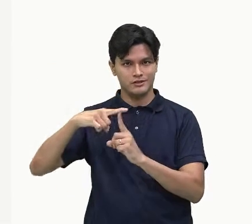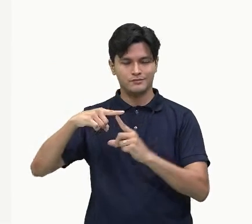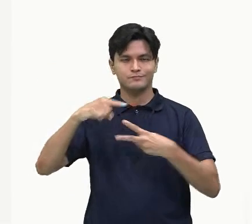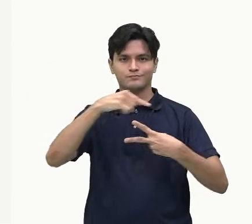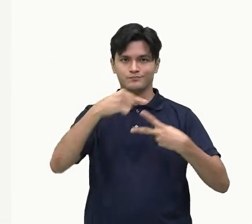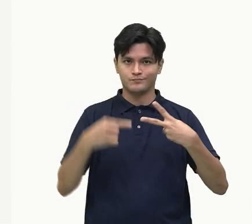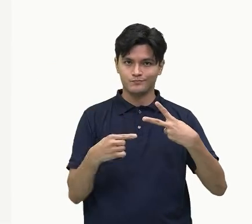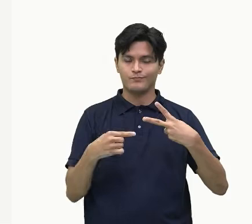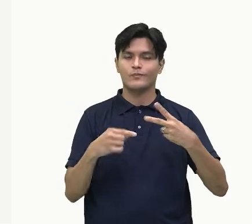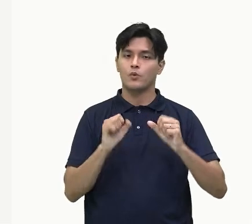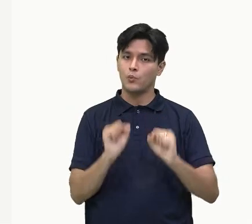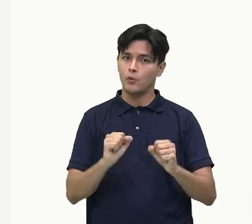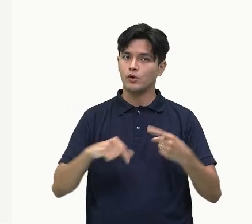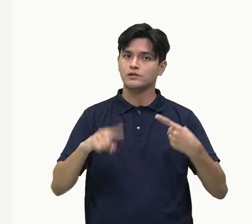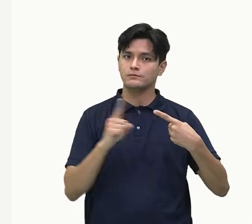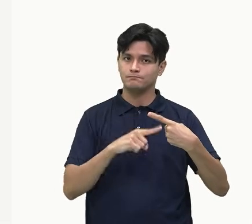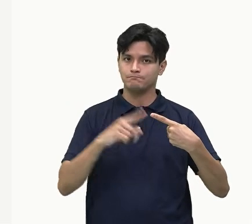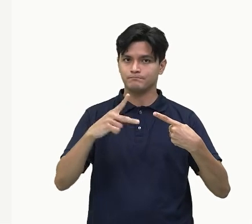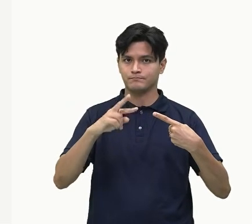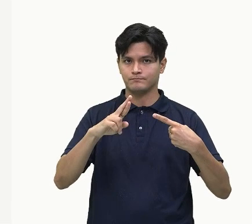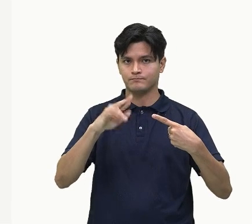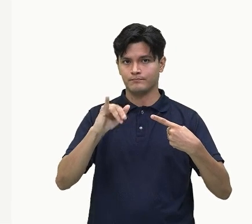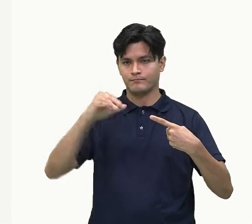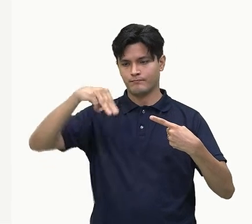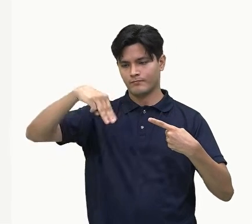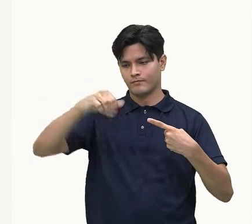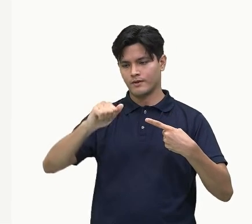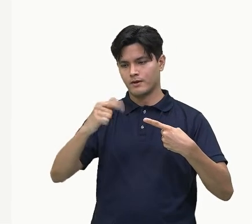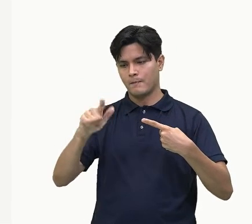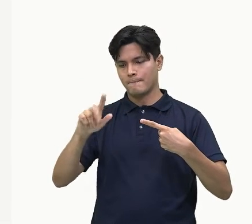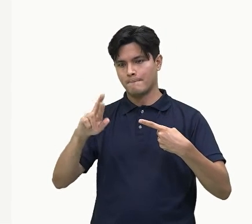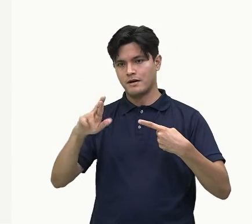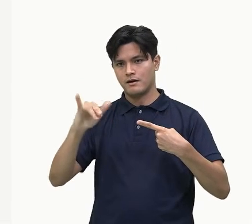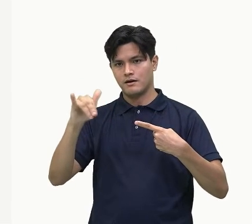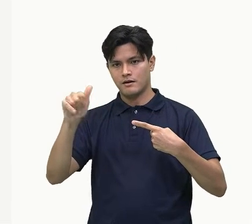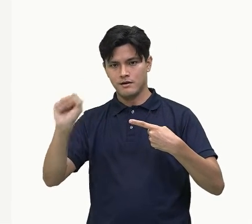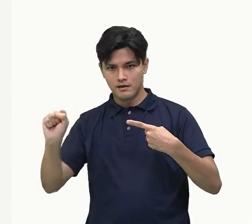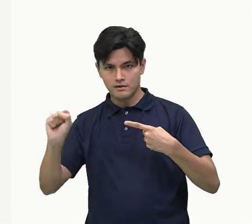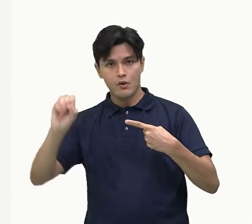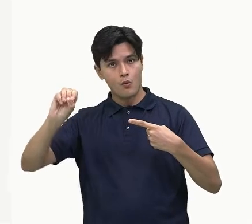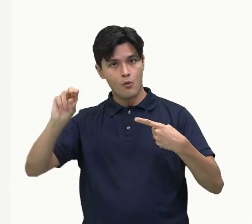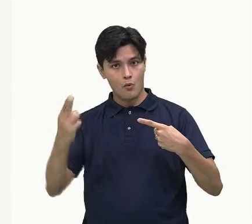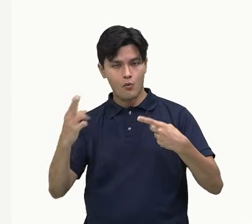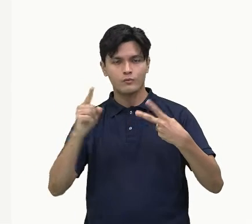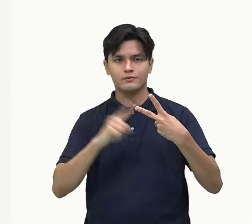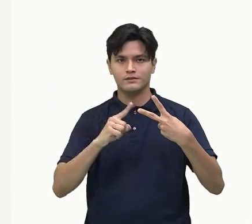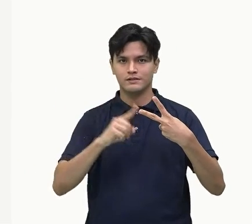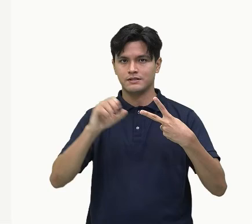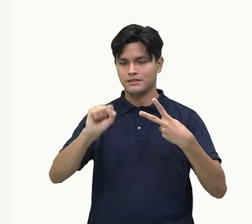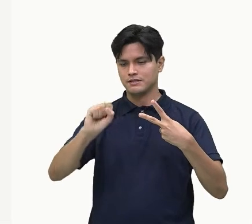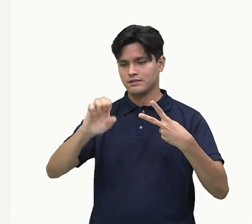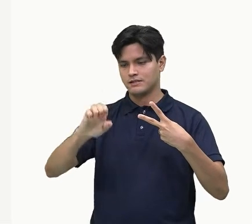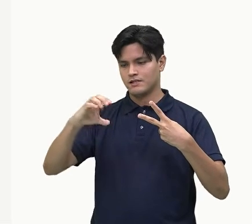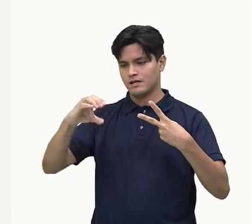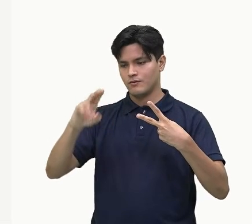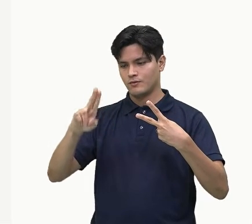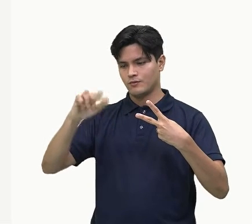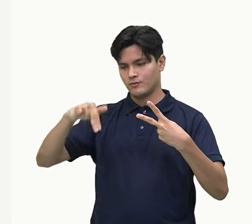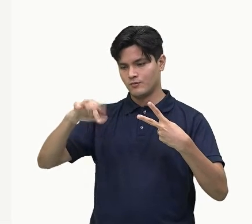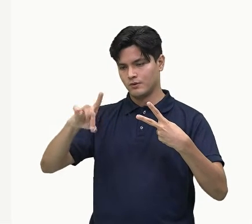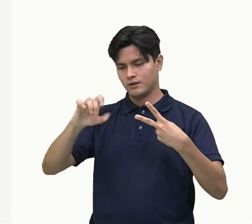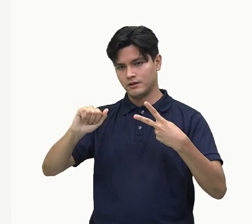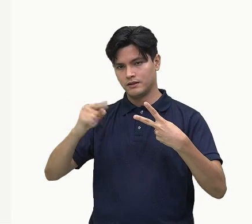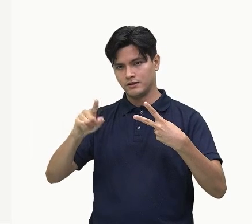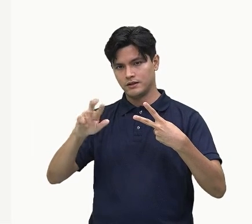ser fontes primárias ou fontes secundárias.